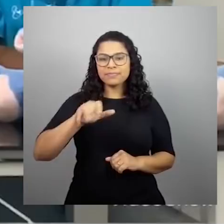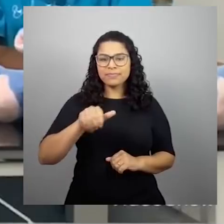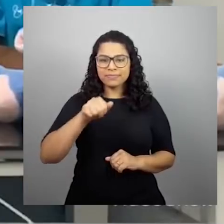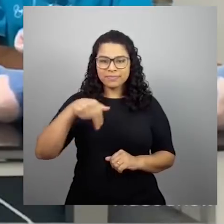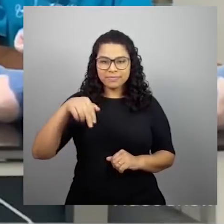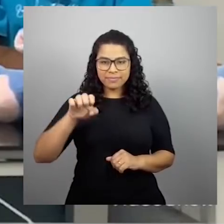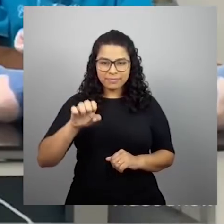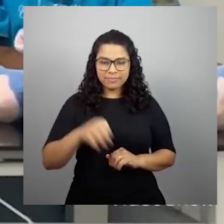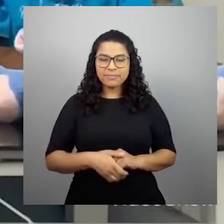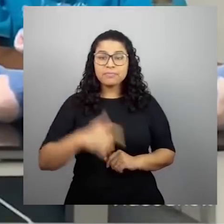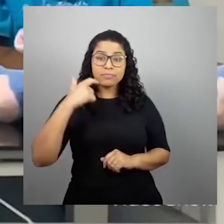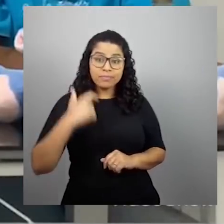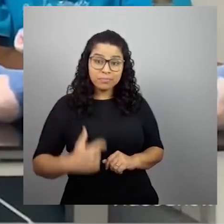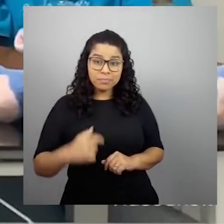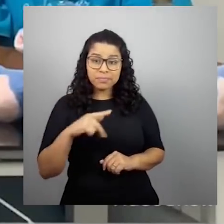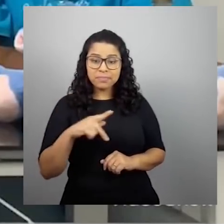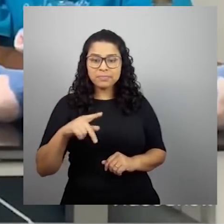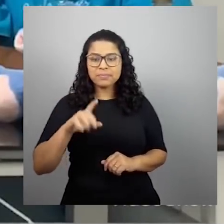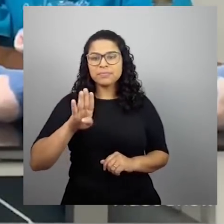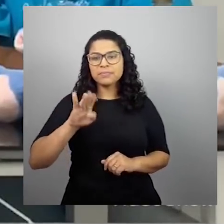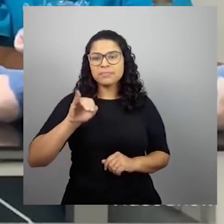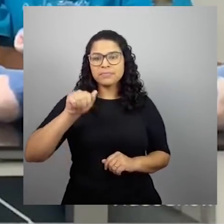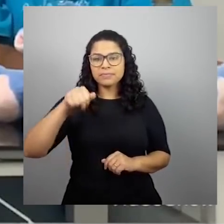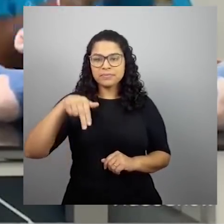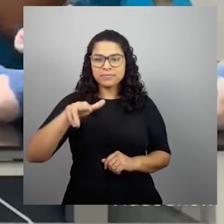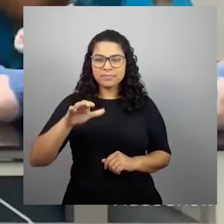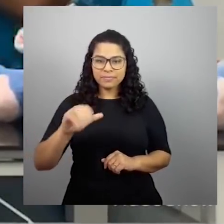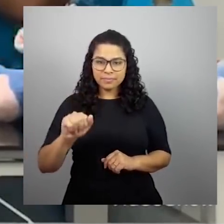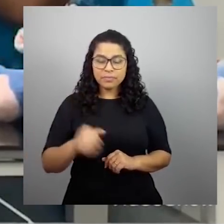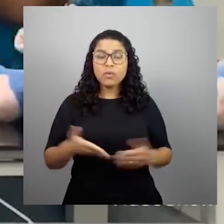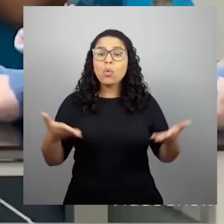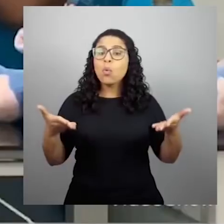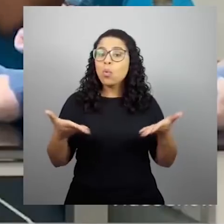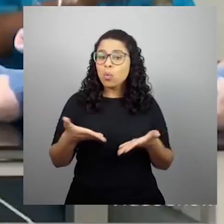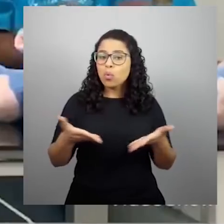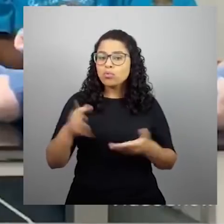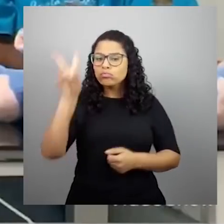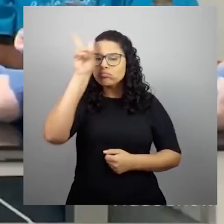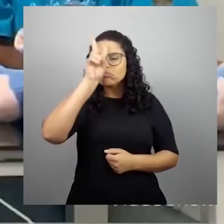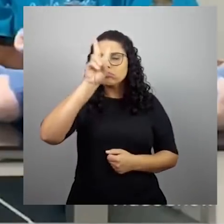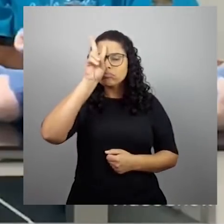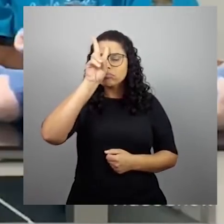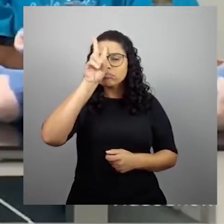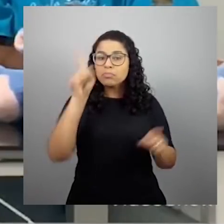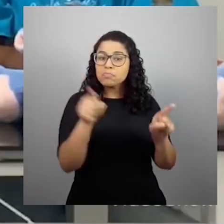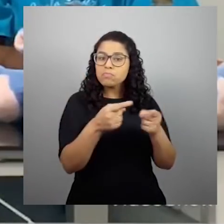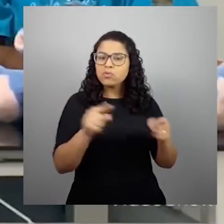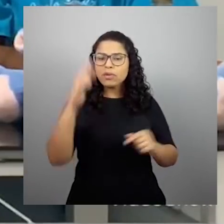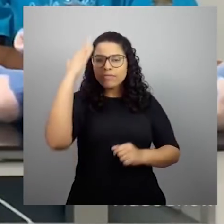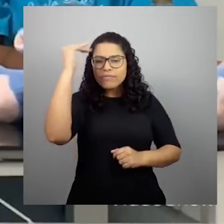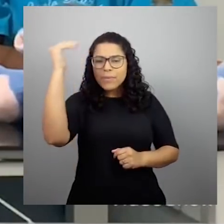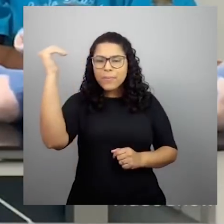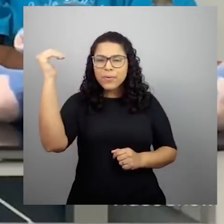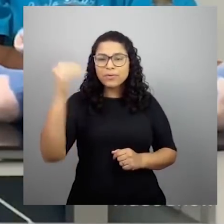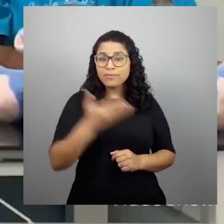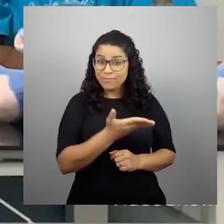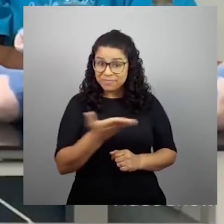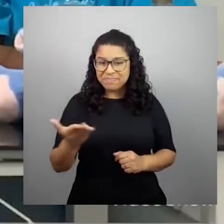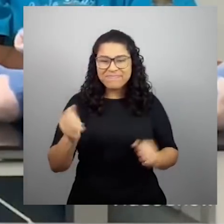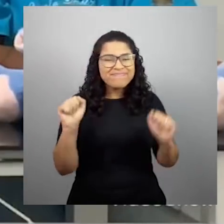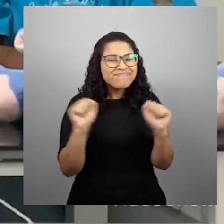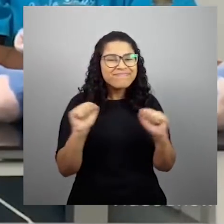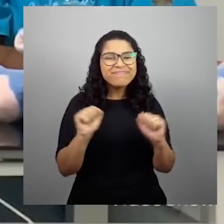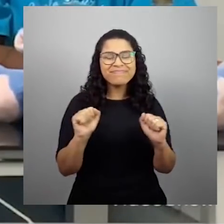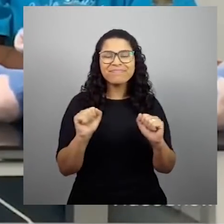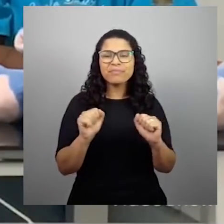Bianca. E hoje nós vamos relembrar uma musiquinha muito famosa que vocês adoram cantar. Qual será